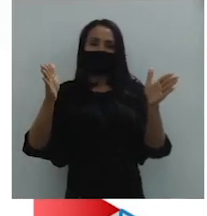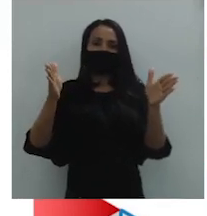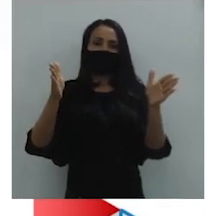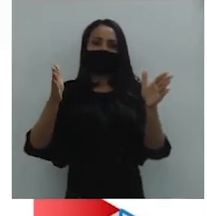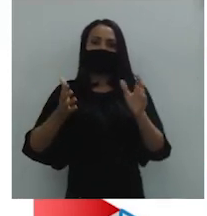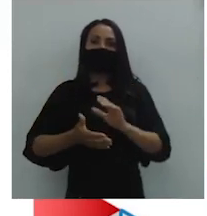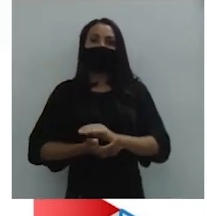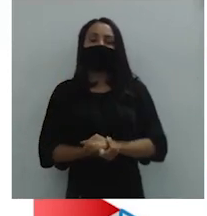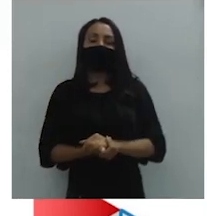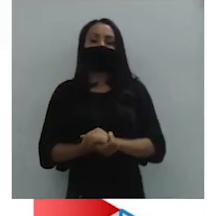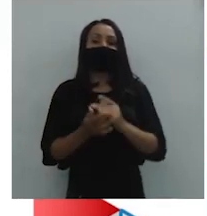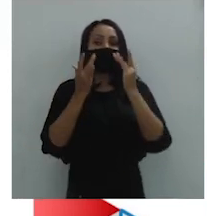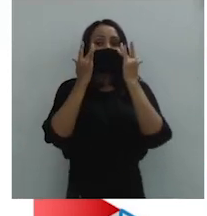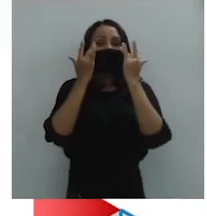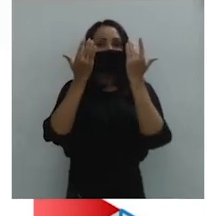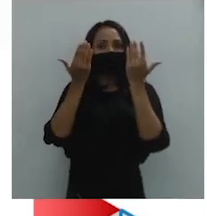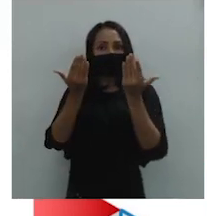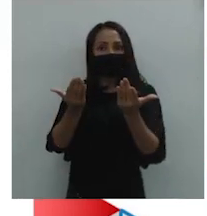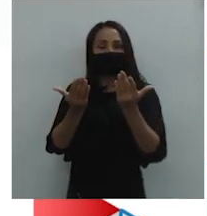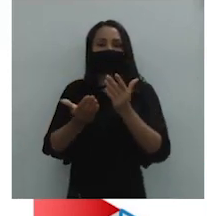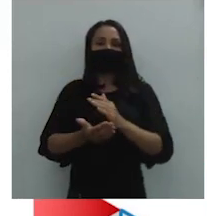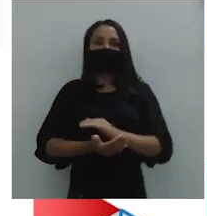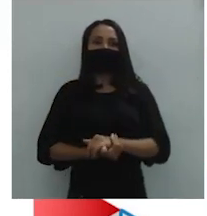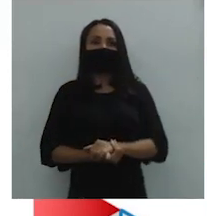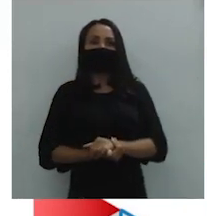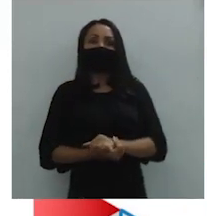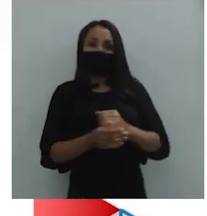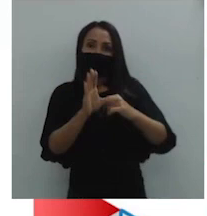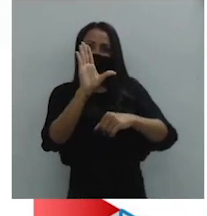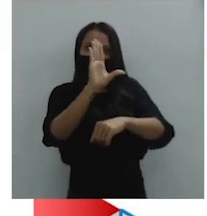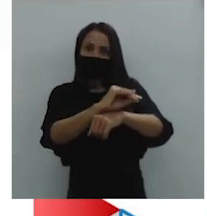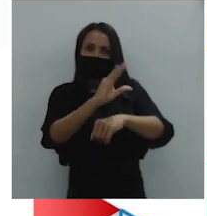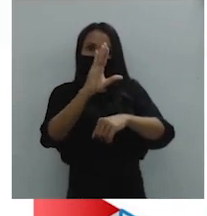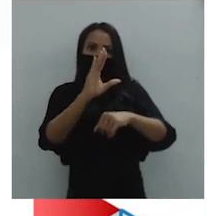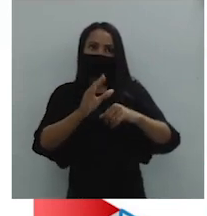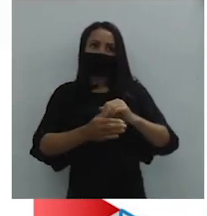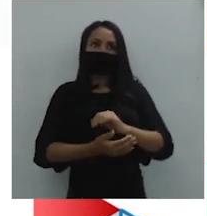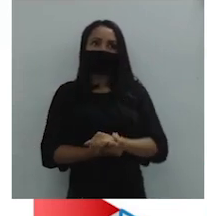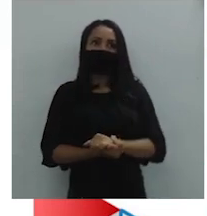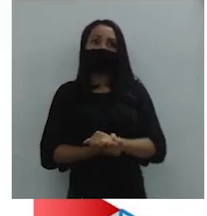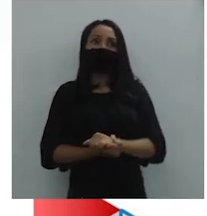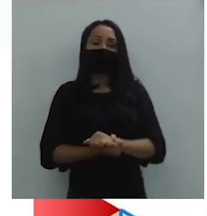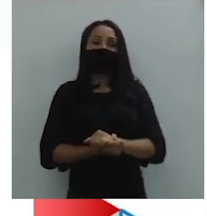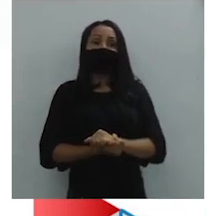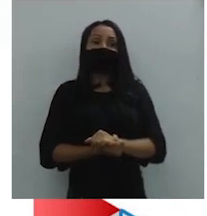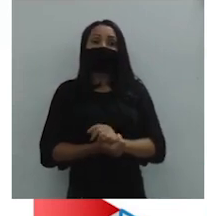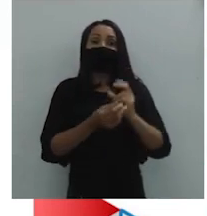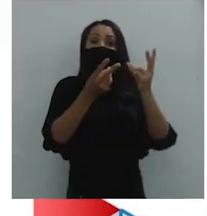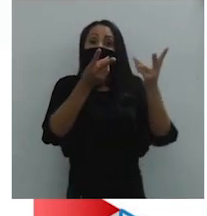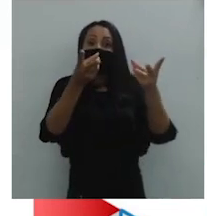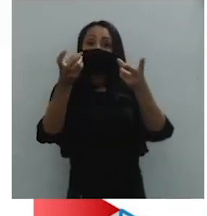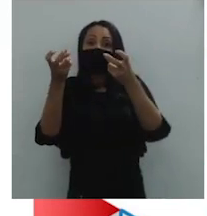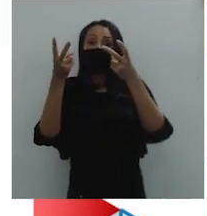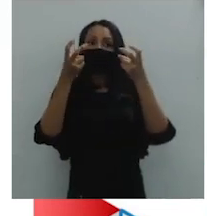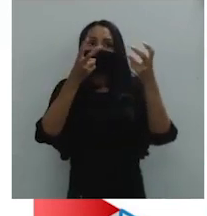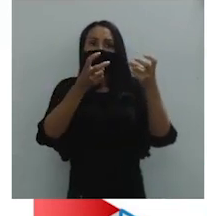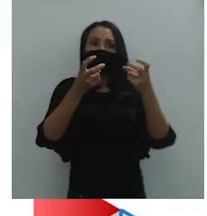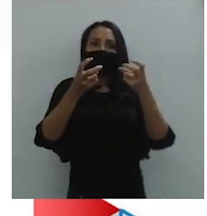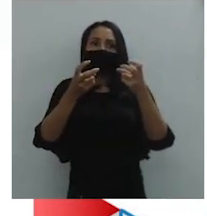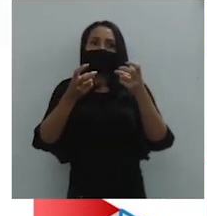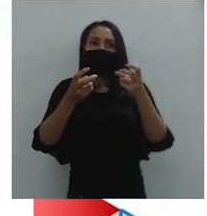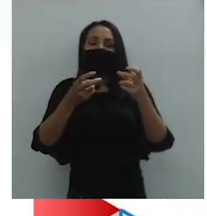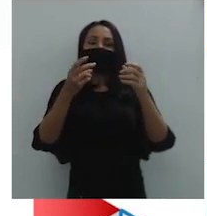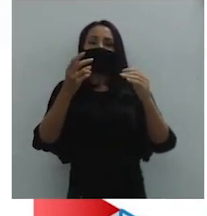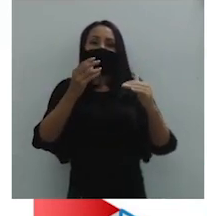aqui, se vocês prestarem atenção nessa foto, vocês vão ver que quanto maior